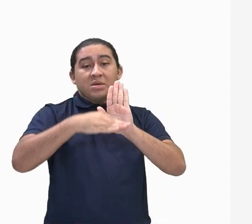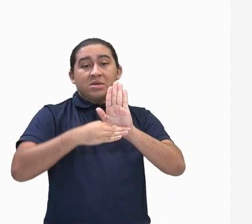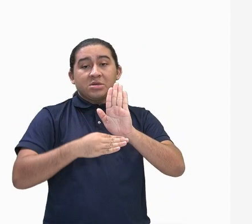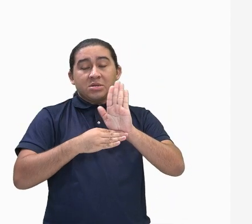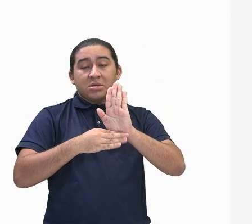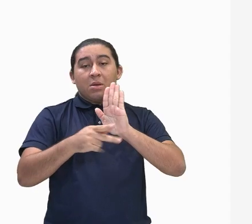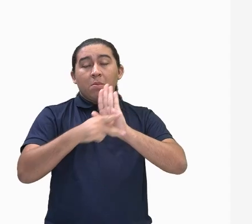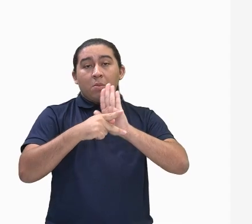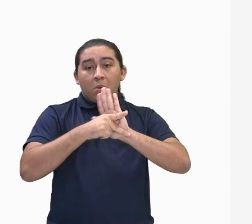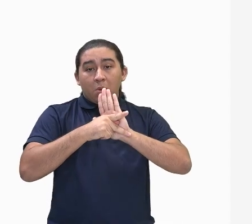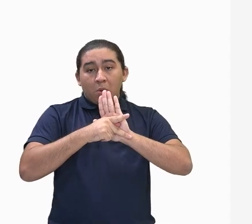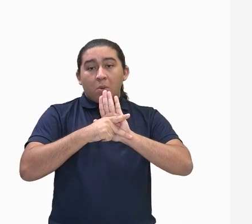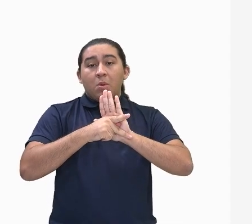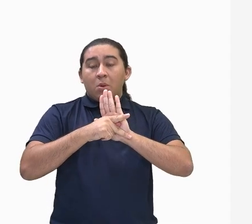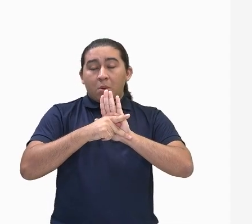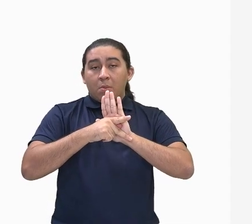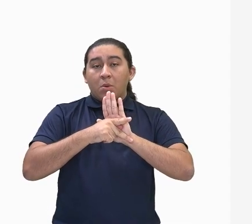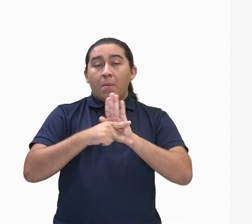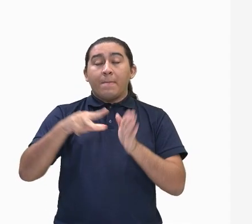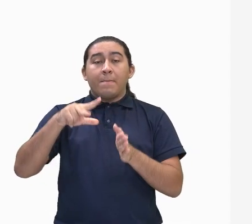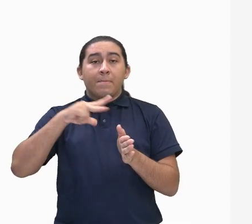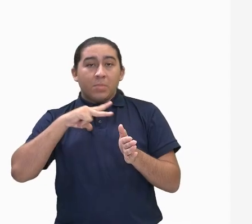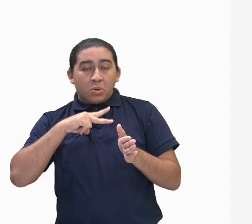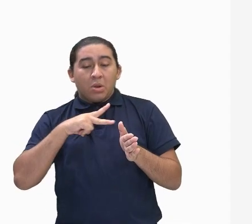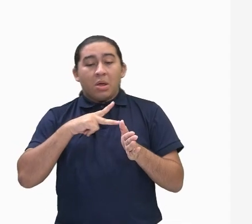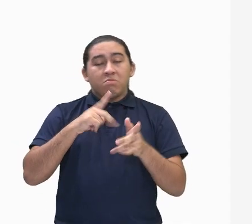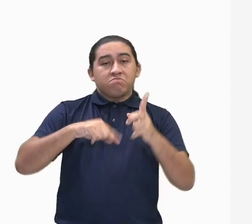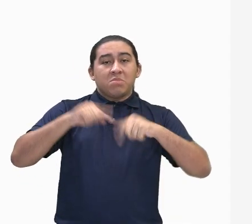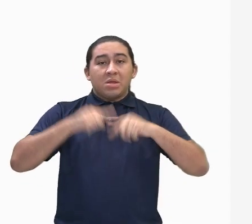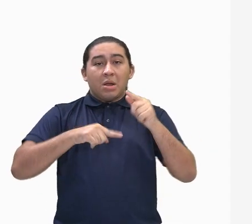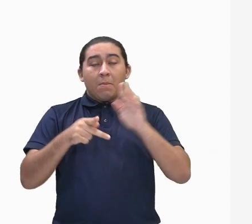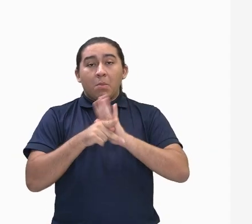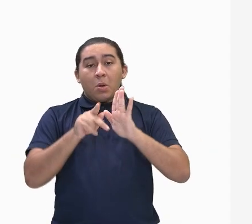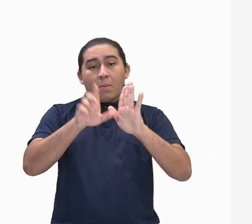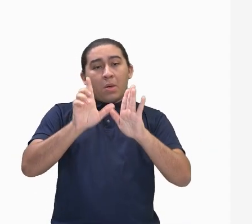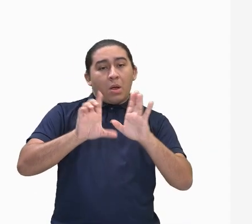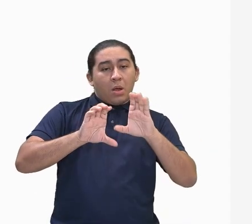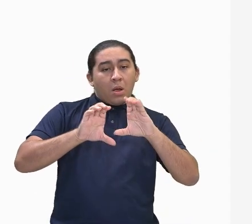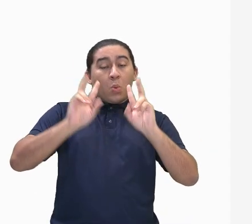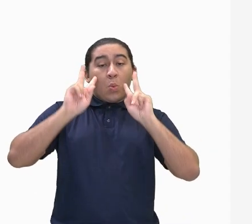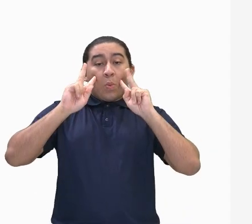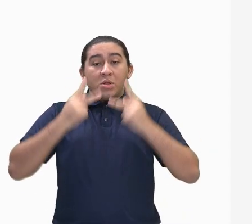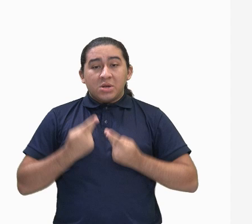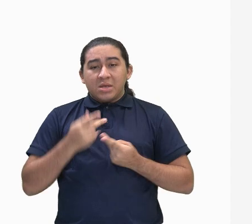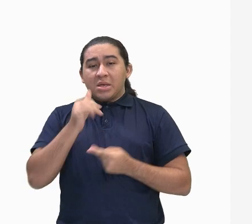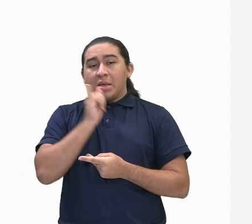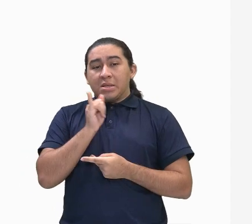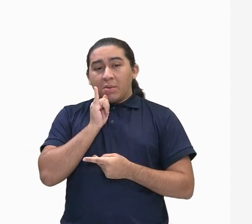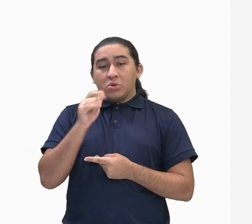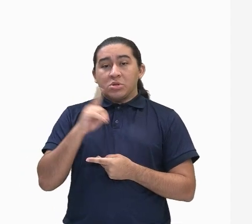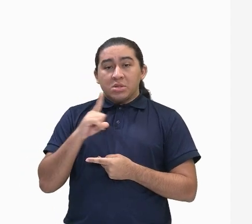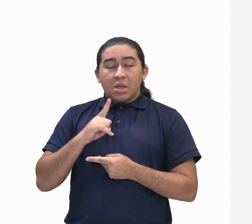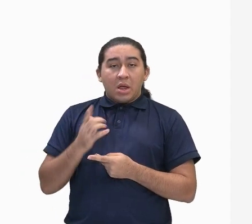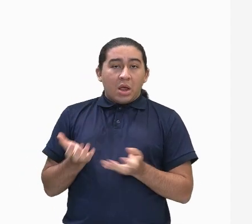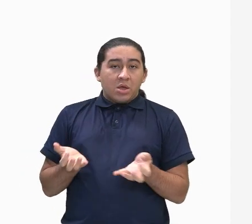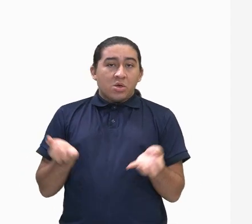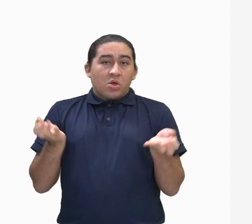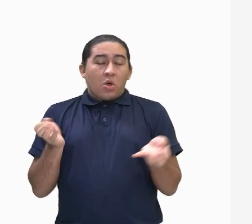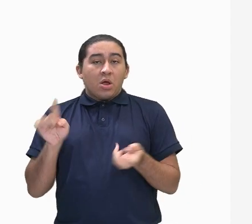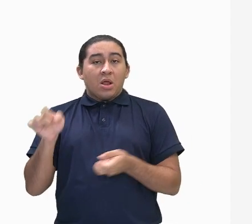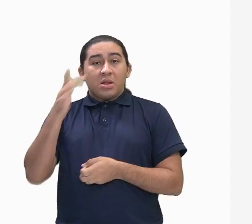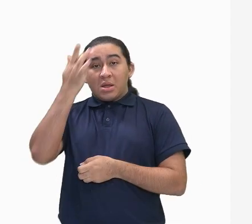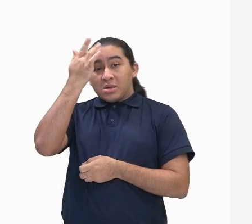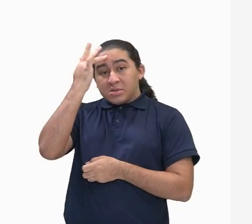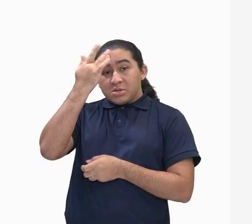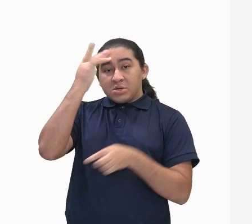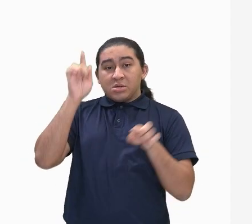da humanidade, que inclui práticas como a yoga da Índia, o fado português, a capoeira